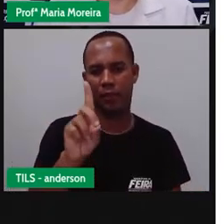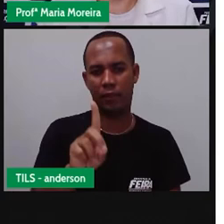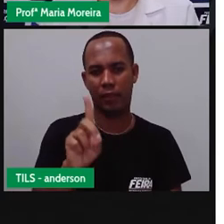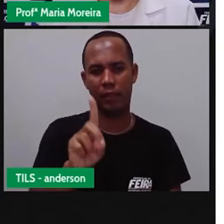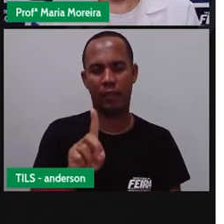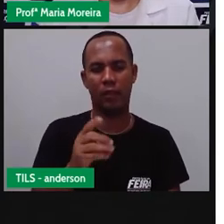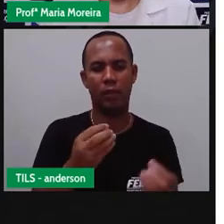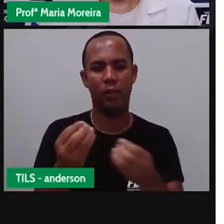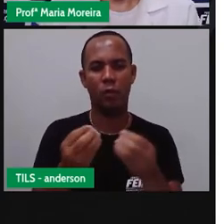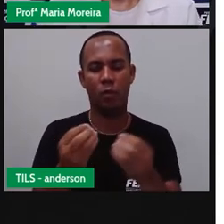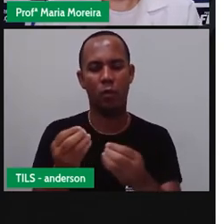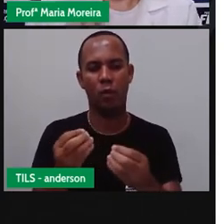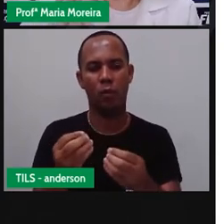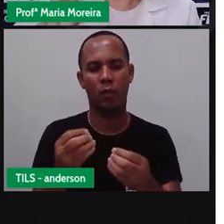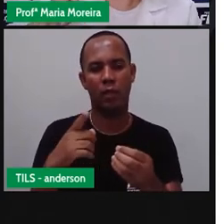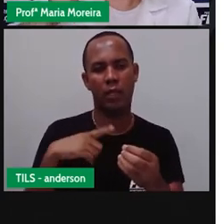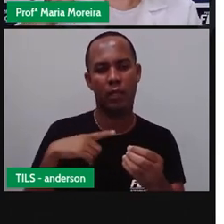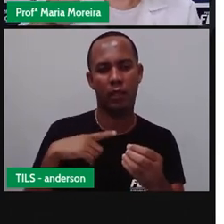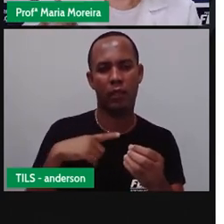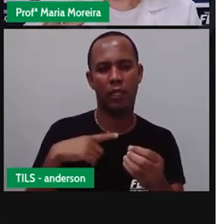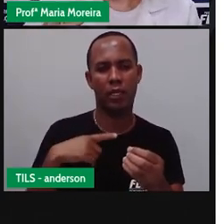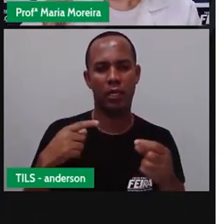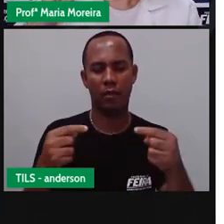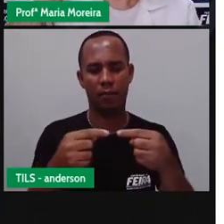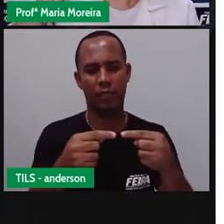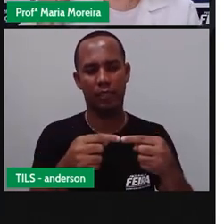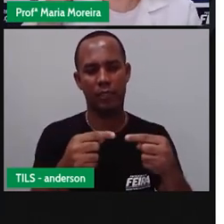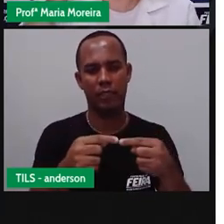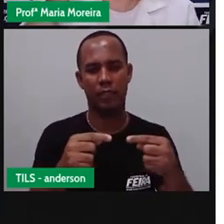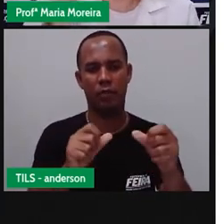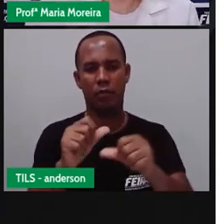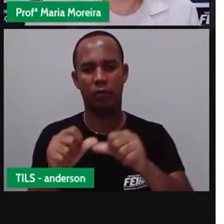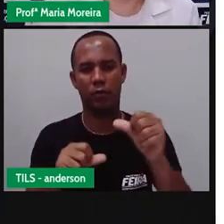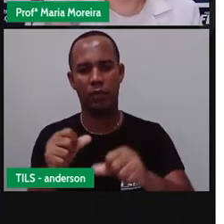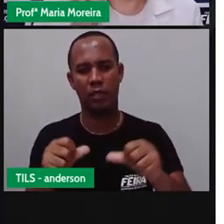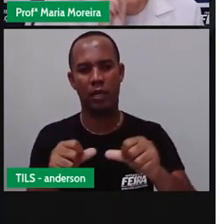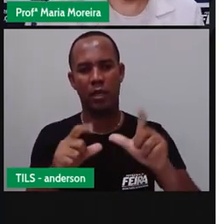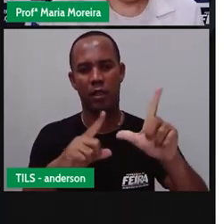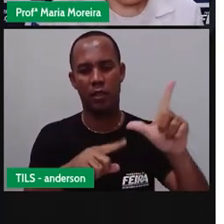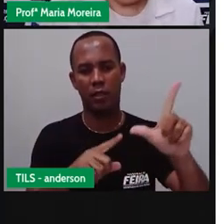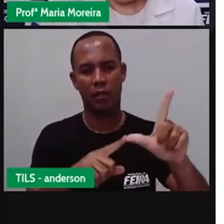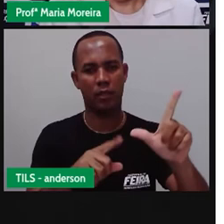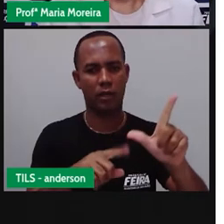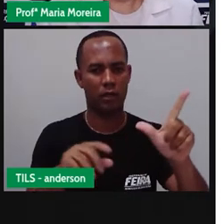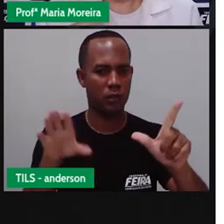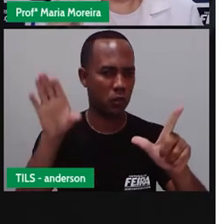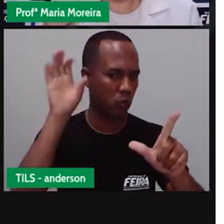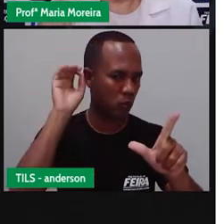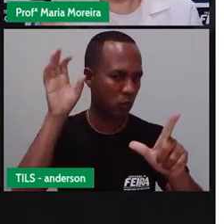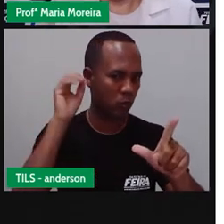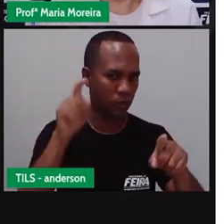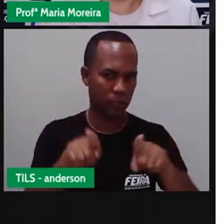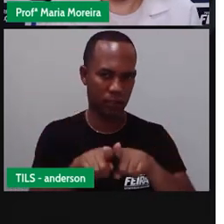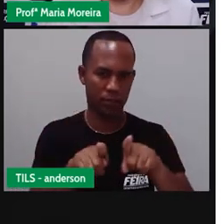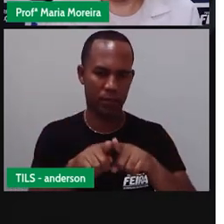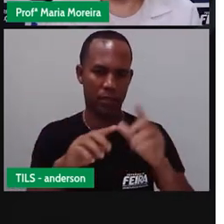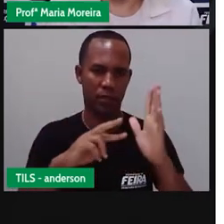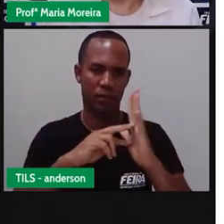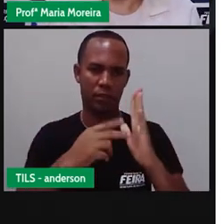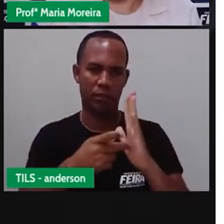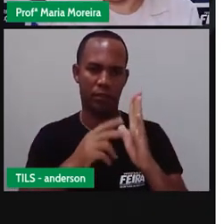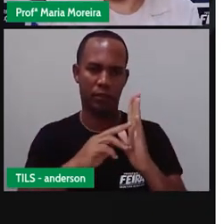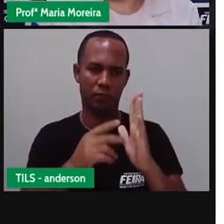sentidos diferente a ela Então eu mudo a letra mudo o som e também muda o que o significado